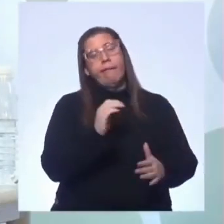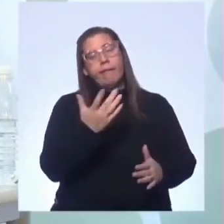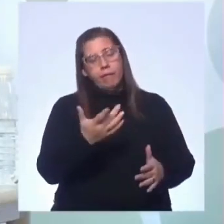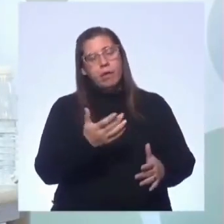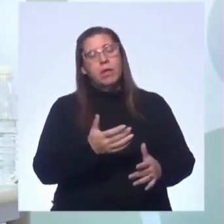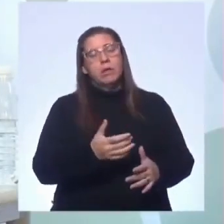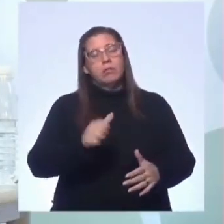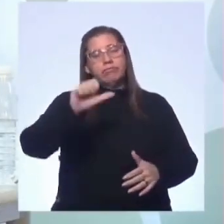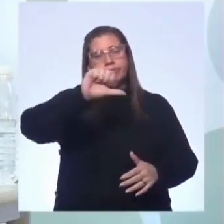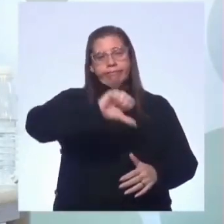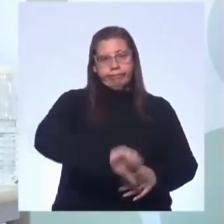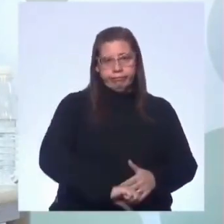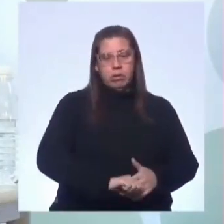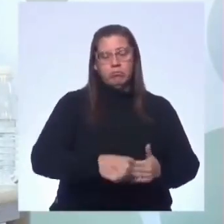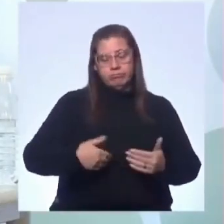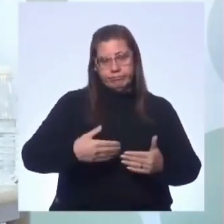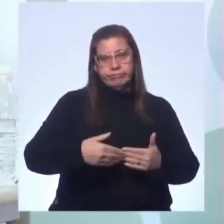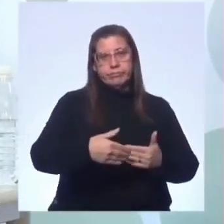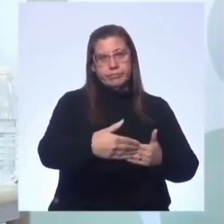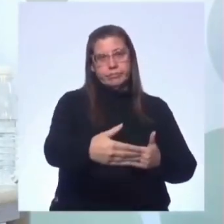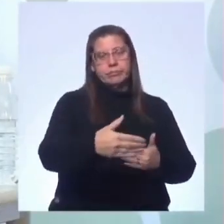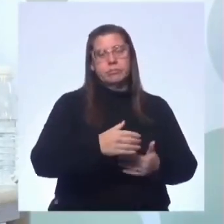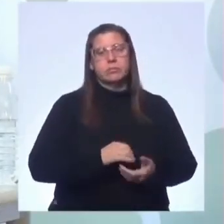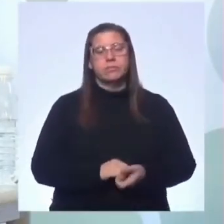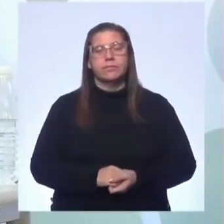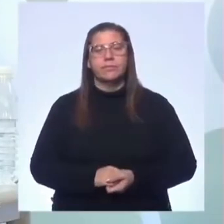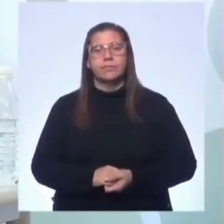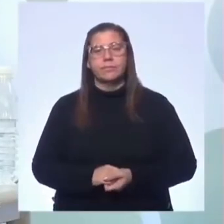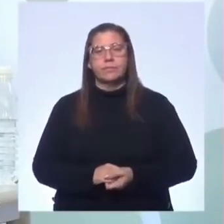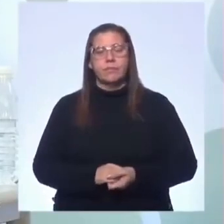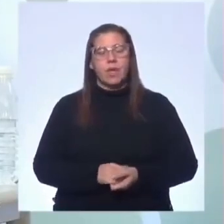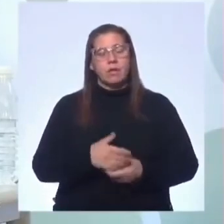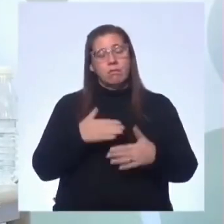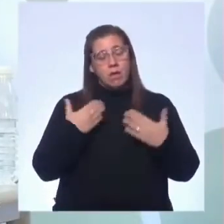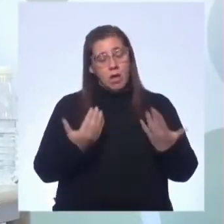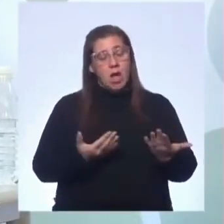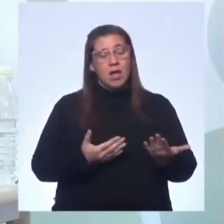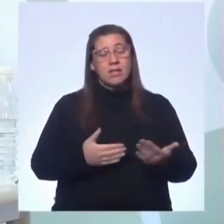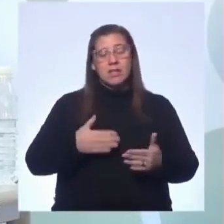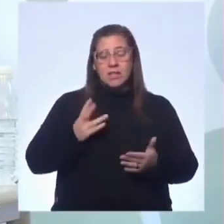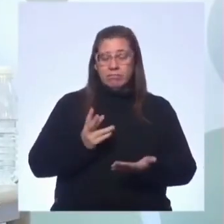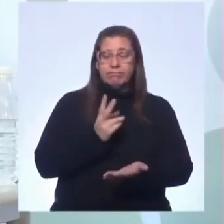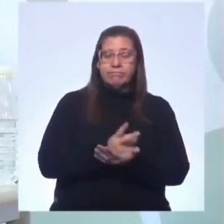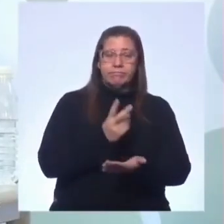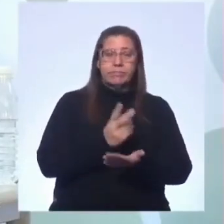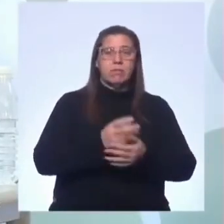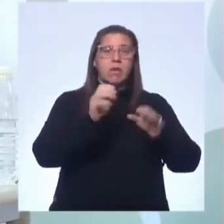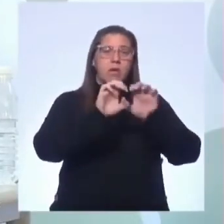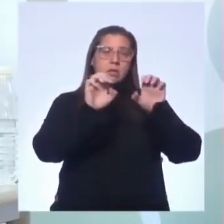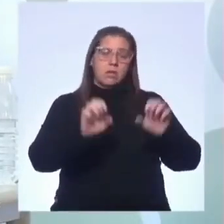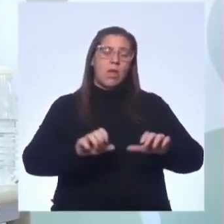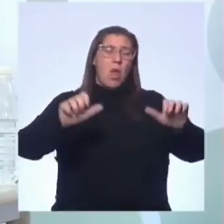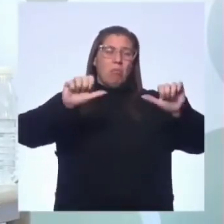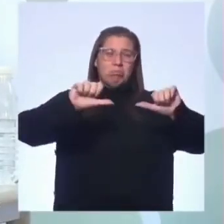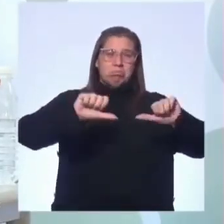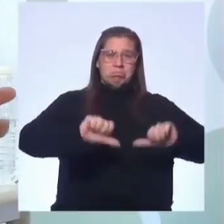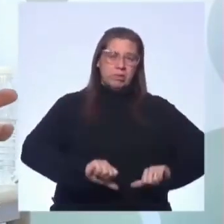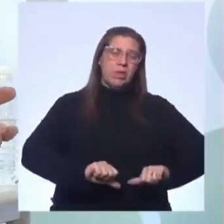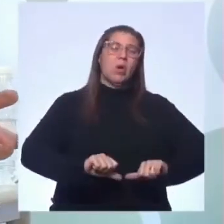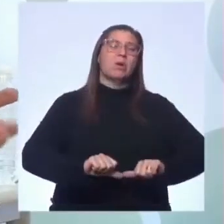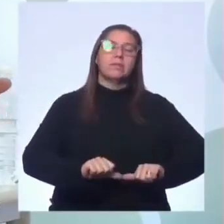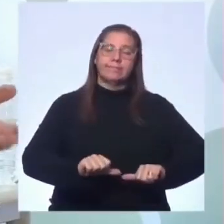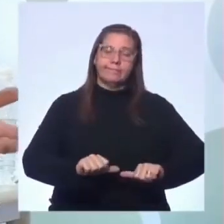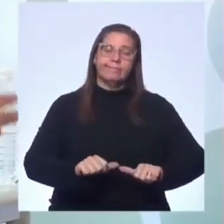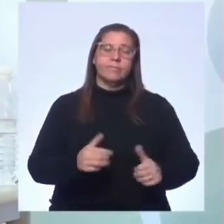vai se agravando com o passar do tempo. Então a tendência é que cada vez mais a infraestrutura seja pior do que